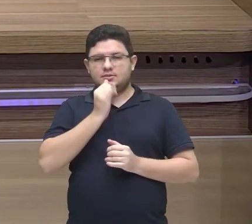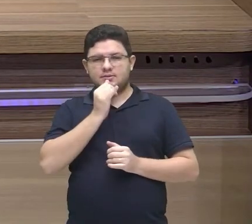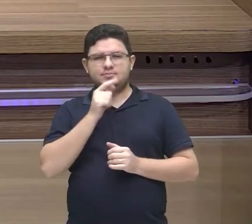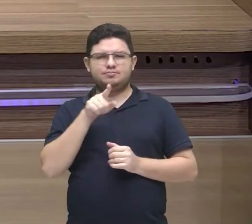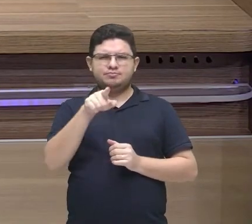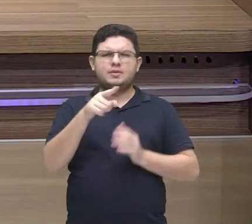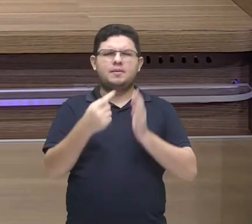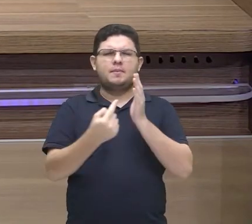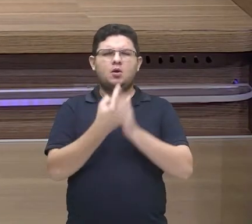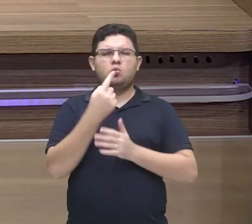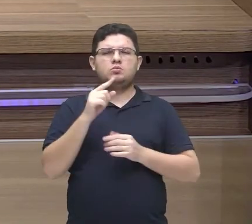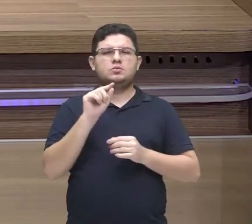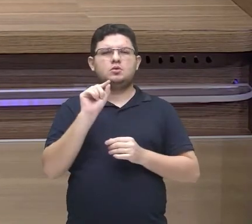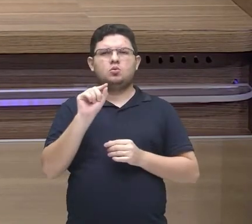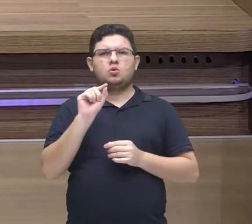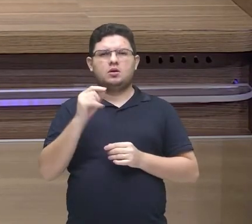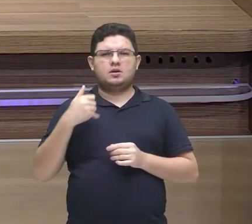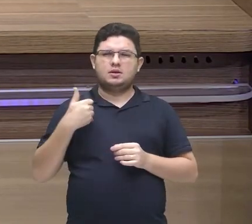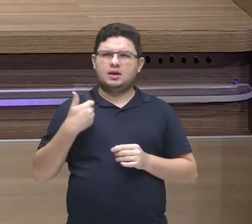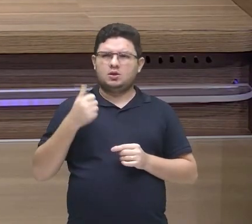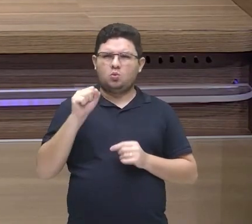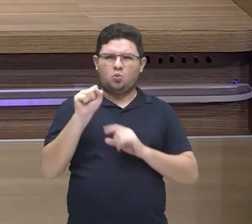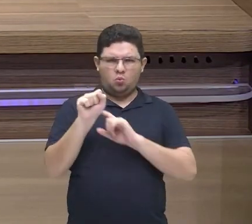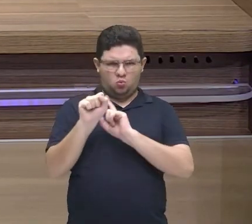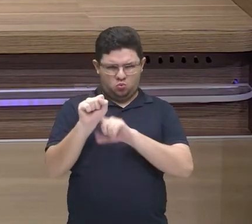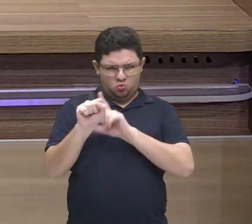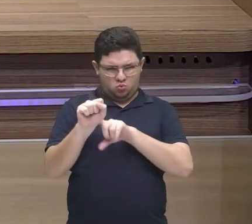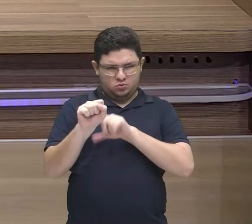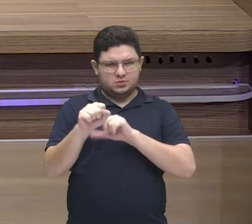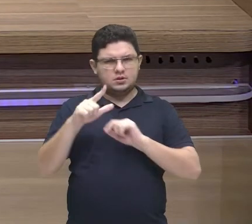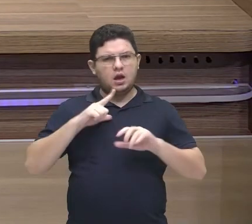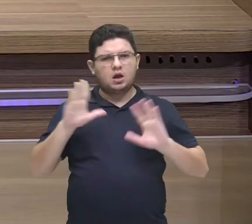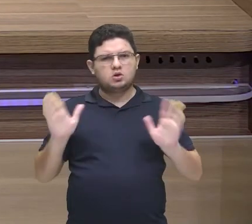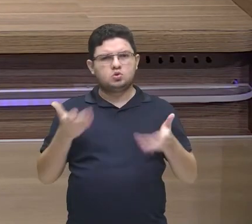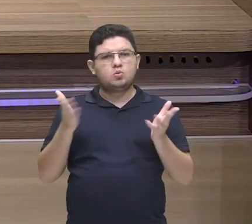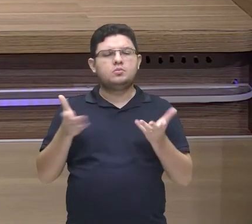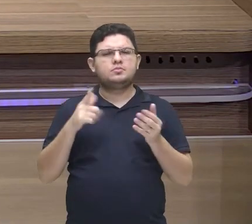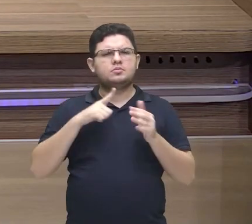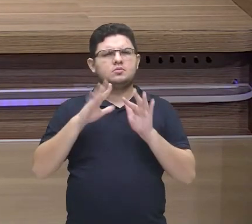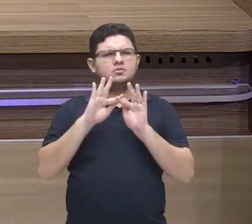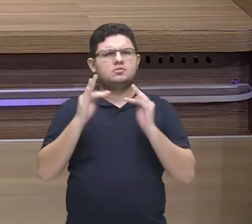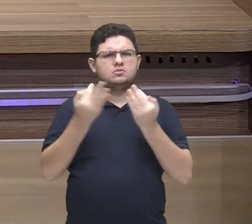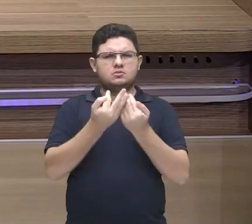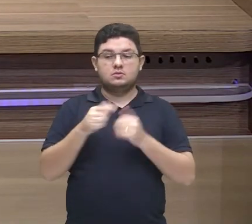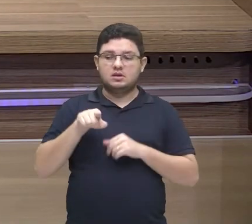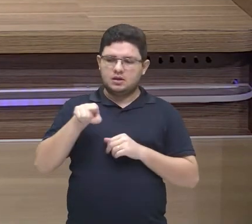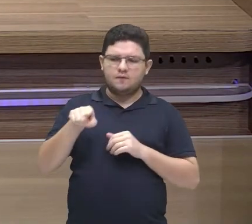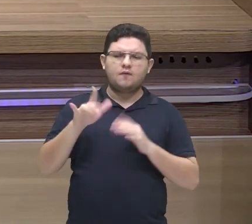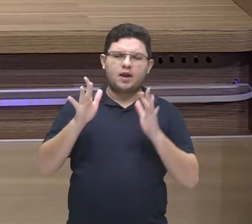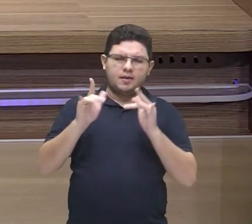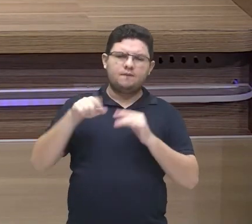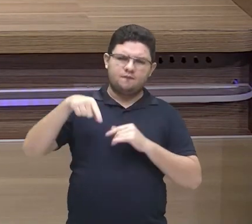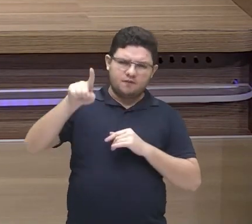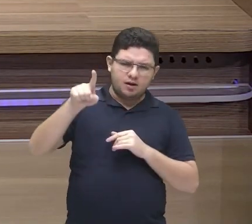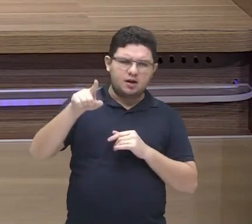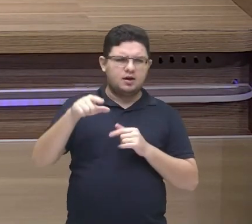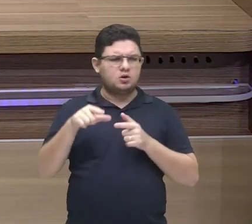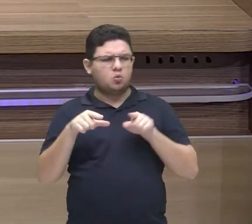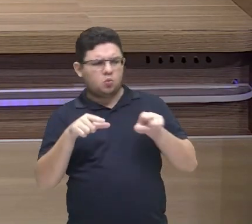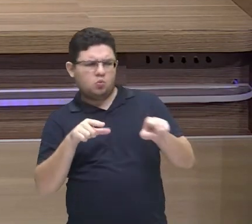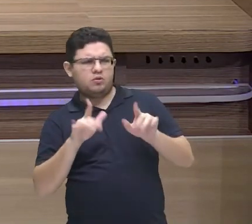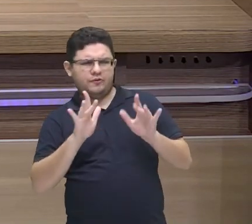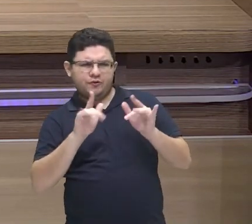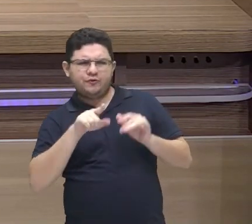8 anos de idade, existe um estímulo. Tem família que estimula. Esse aqui é namoradinho do fulano. Isso na